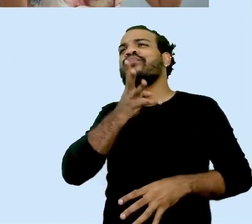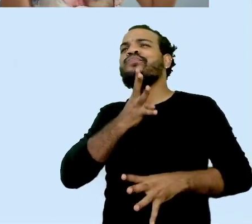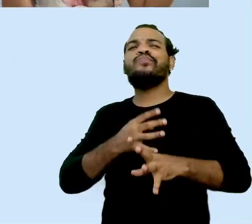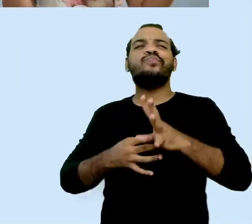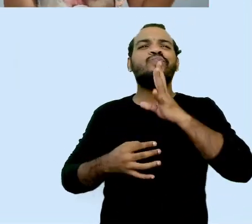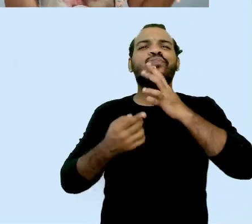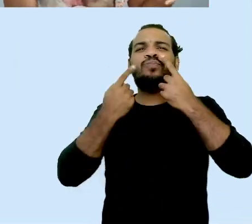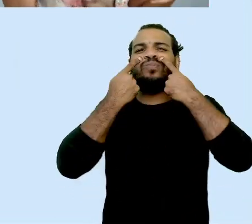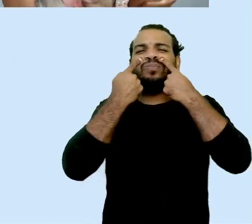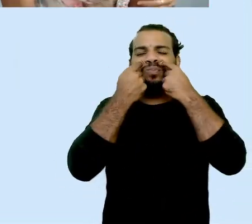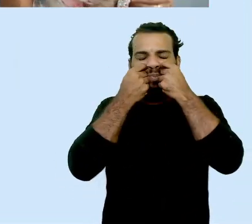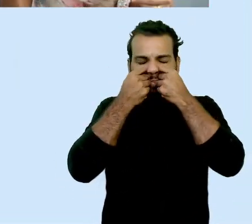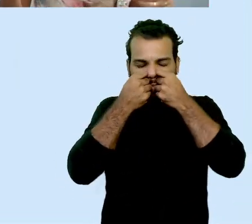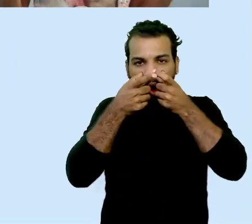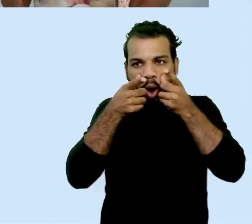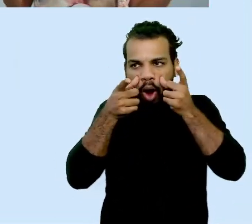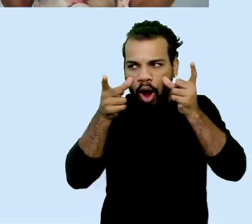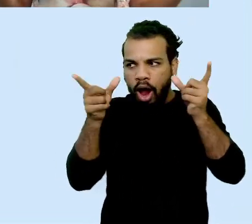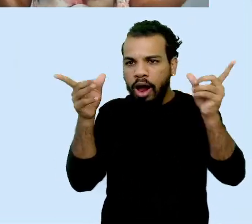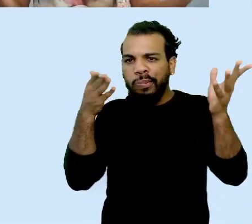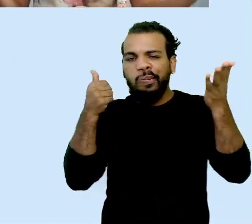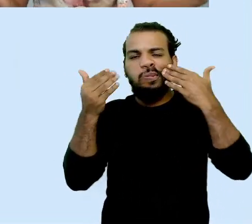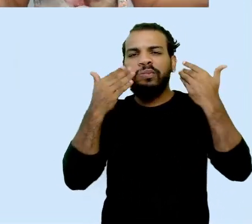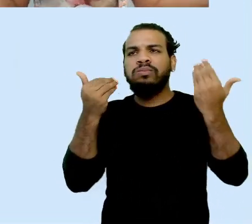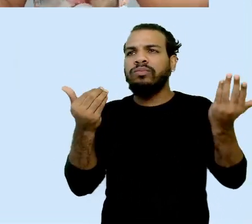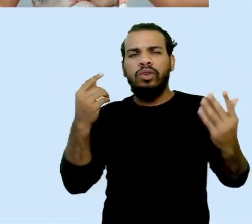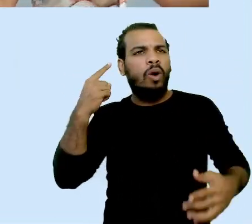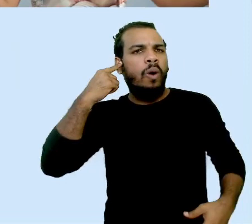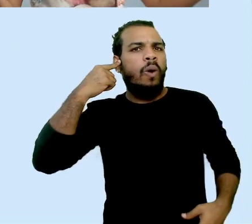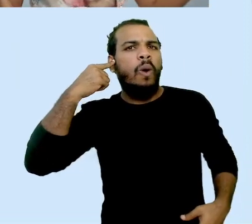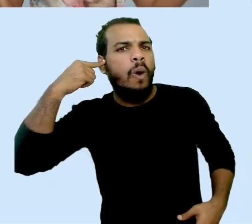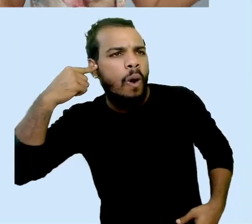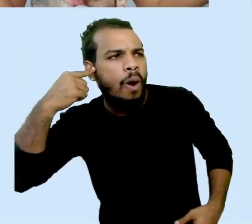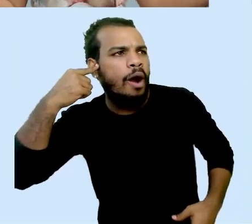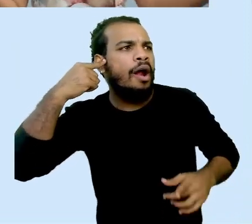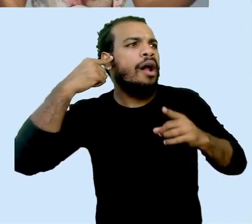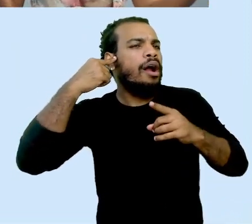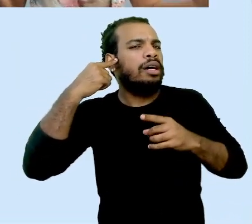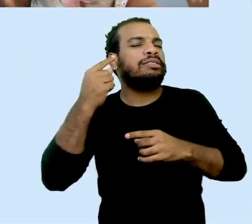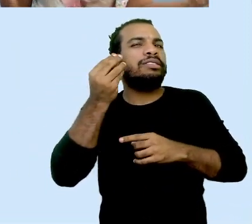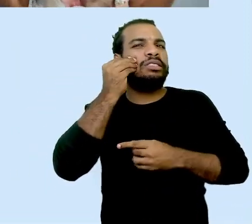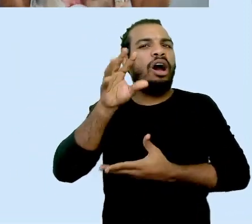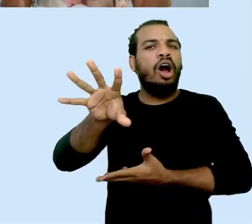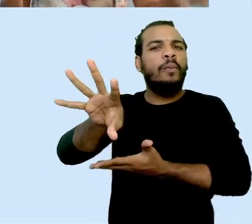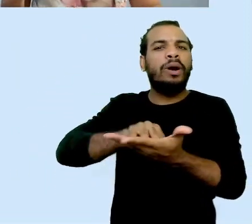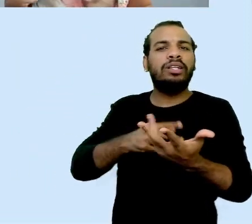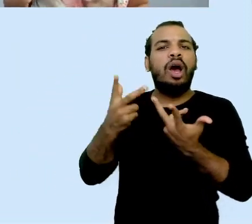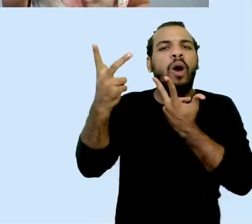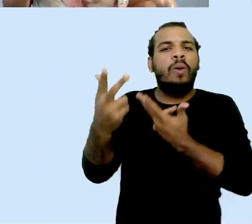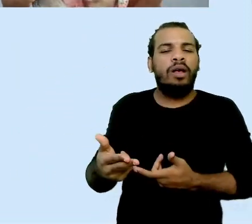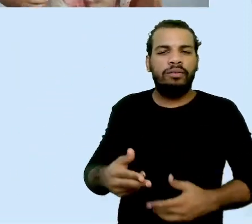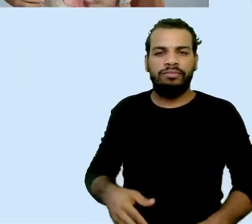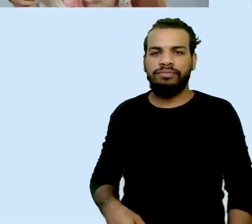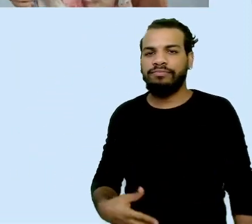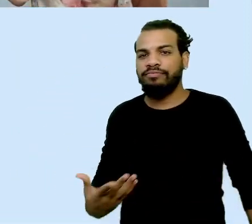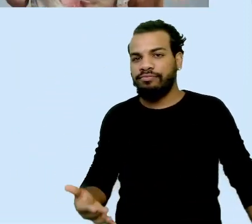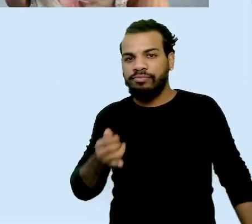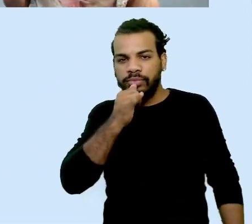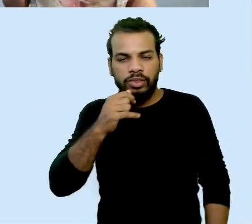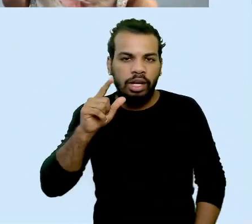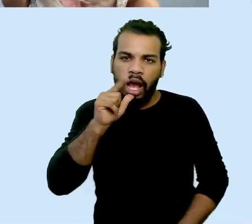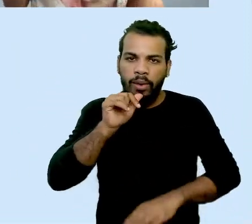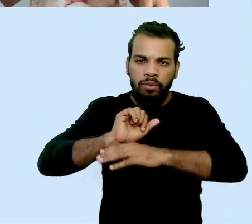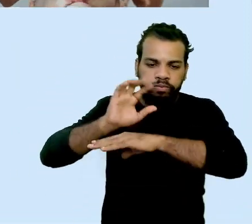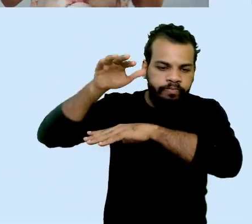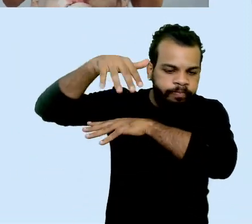seu redor e começar a tentar imitar os sons que estão ali na natureza. Por exemplo, o som da